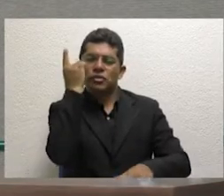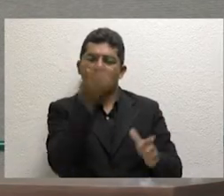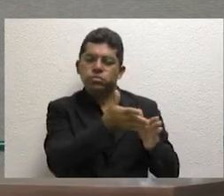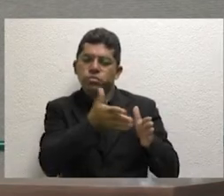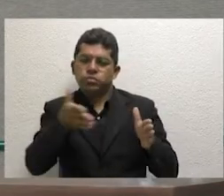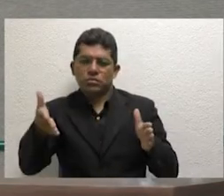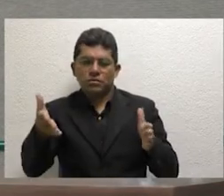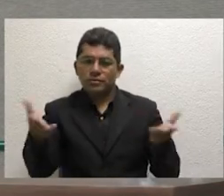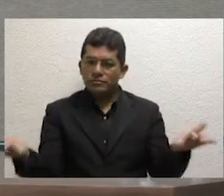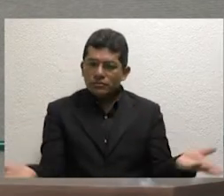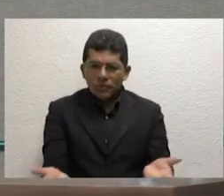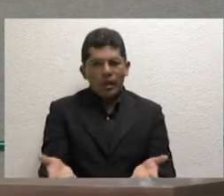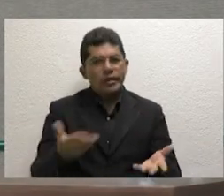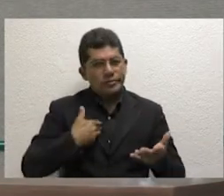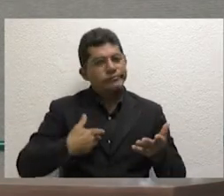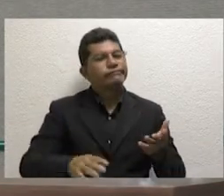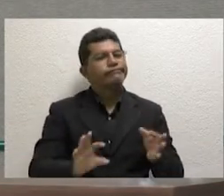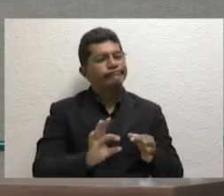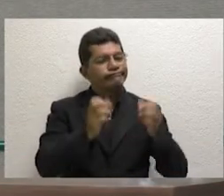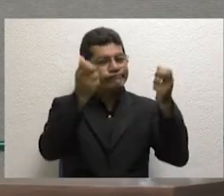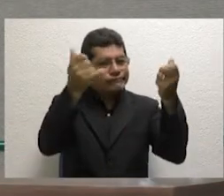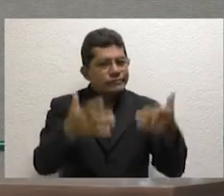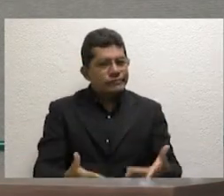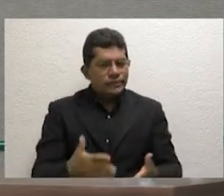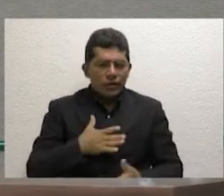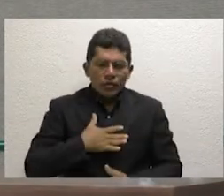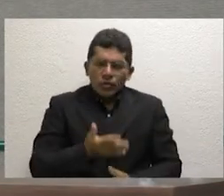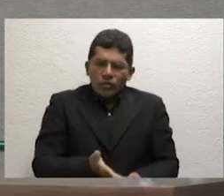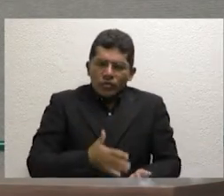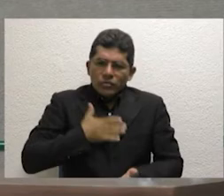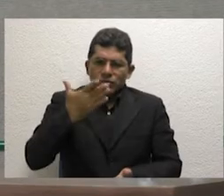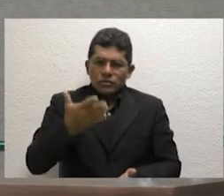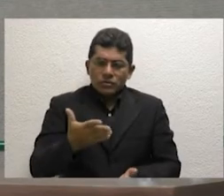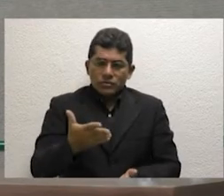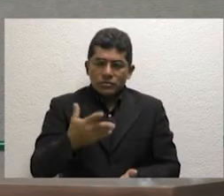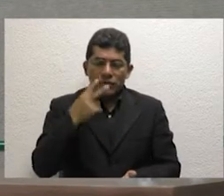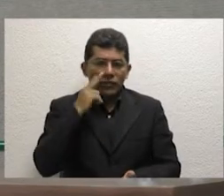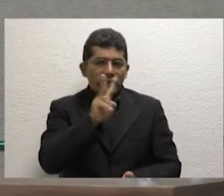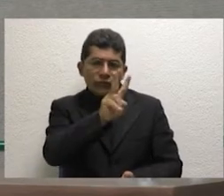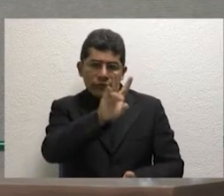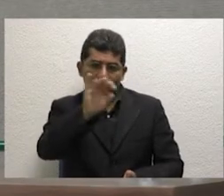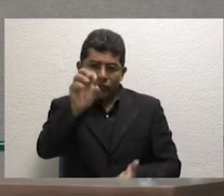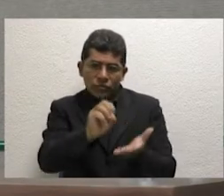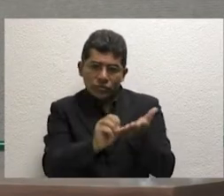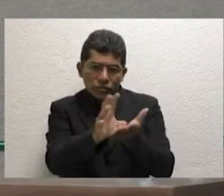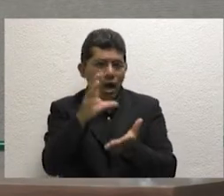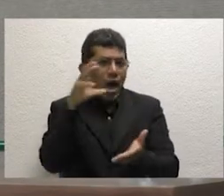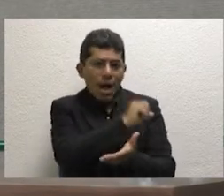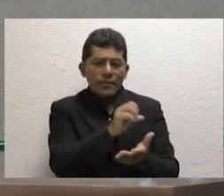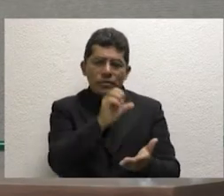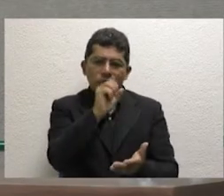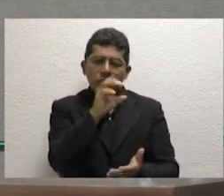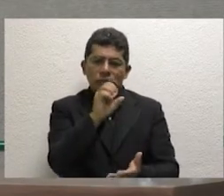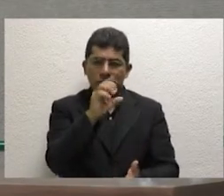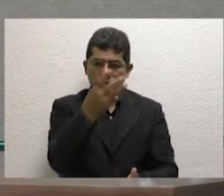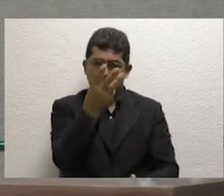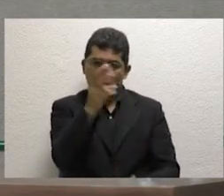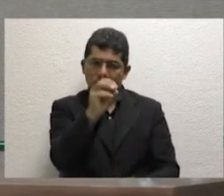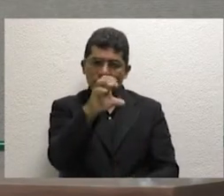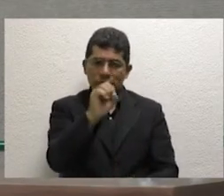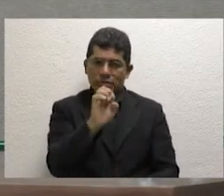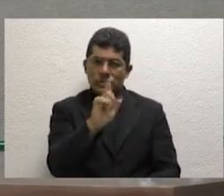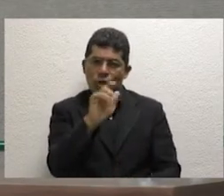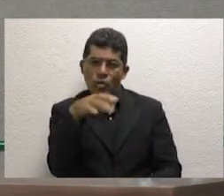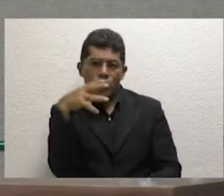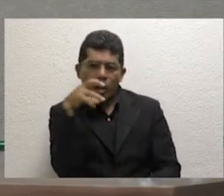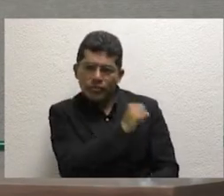vossas excelências o meu estarrecimento, passando aqui um vídeo rapidinho de 30 segundos. Peço a técnica aí